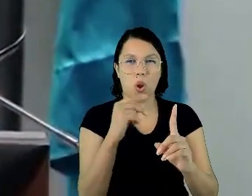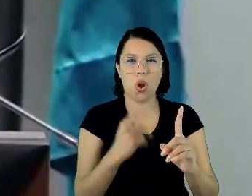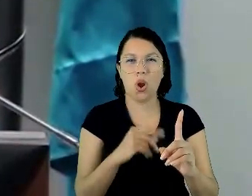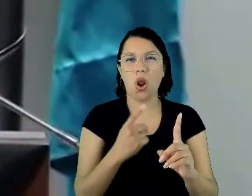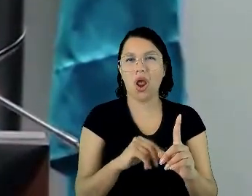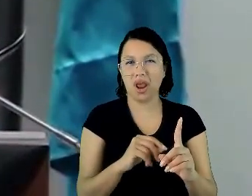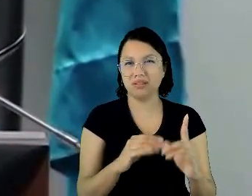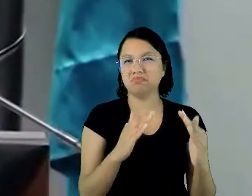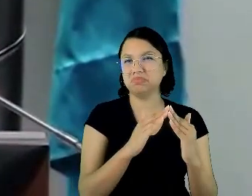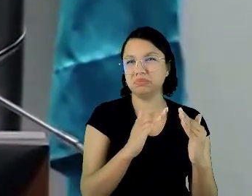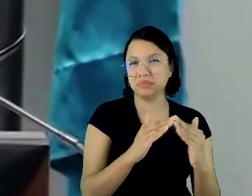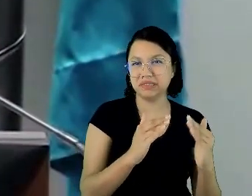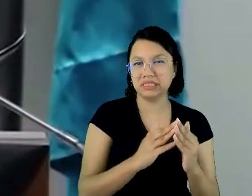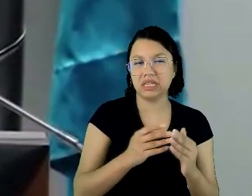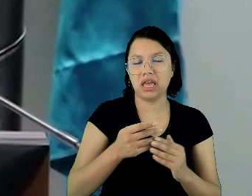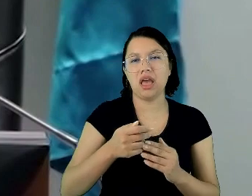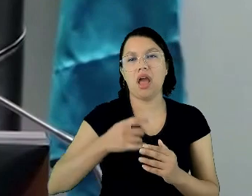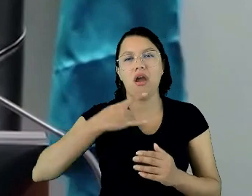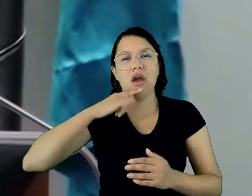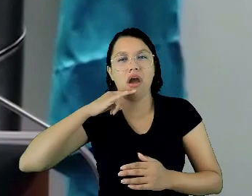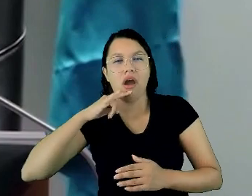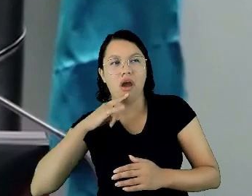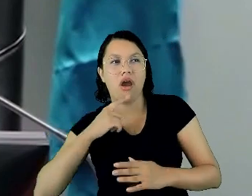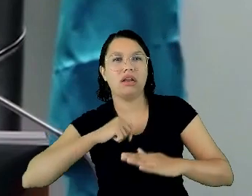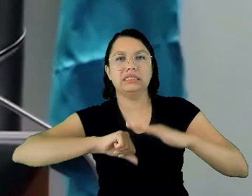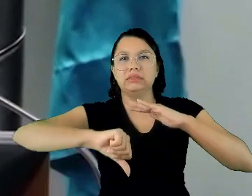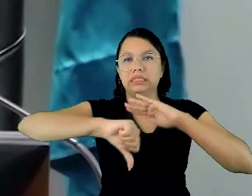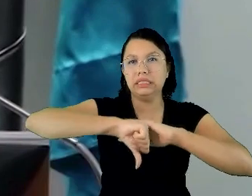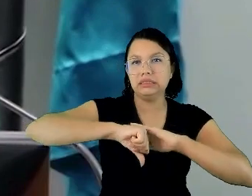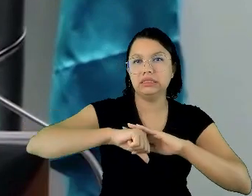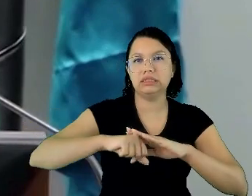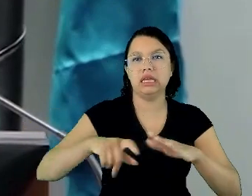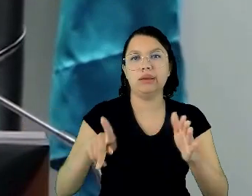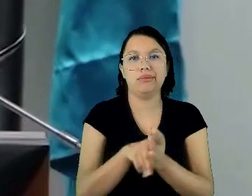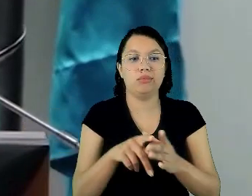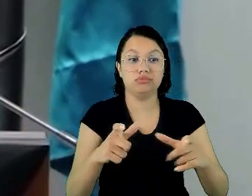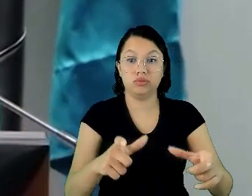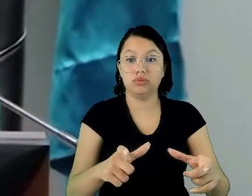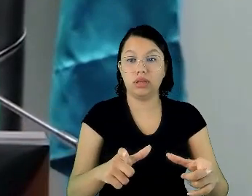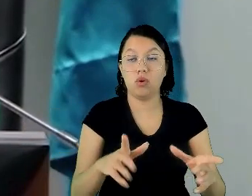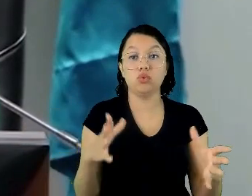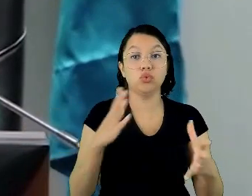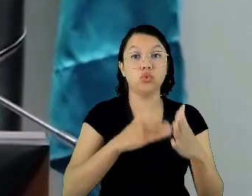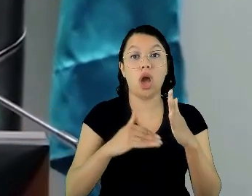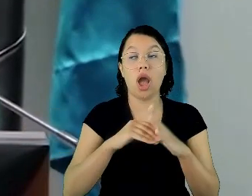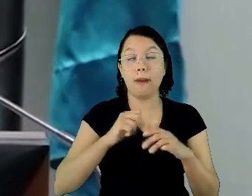local, enfim, tudo precisa crescer. Inclusive Receita Federal,